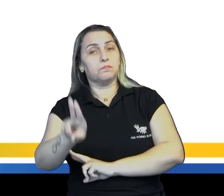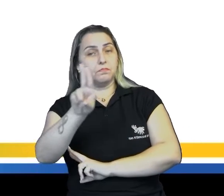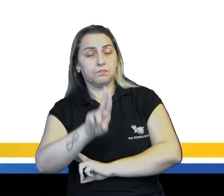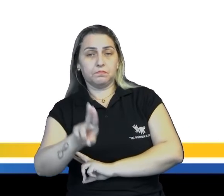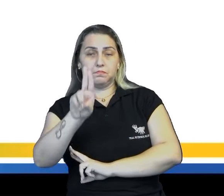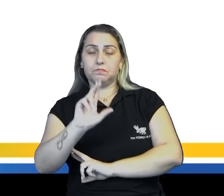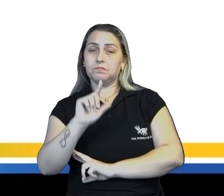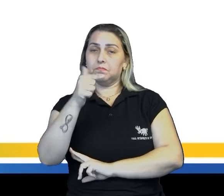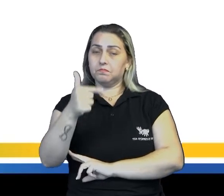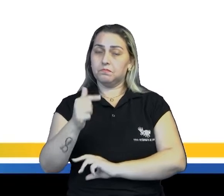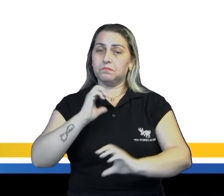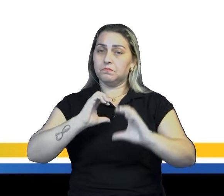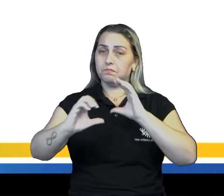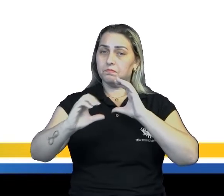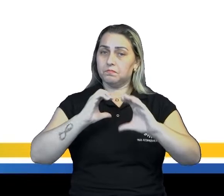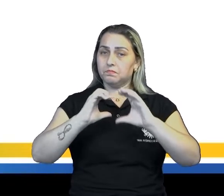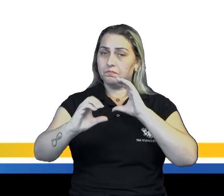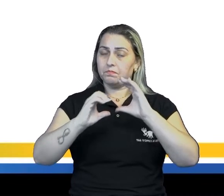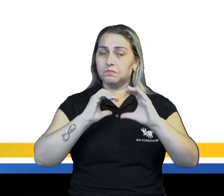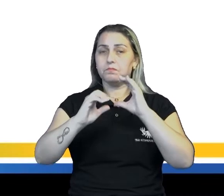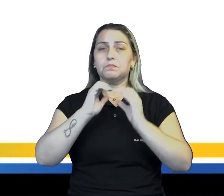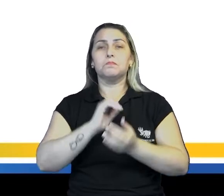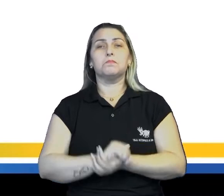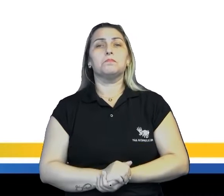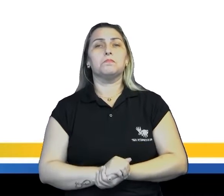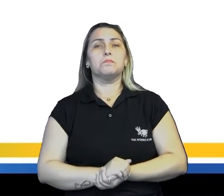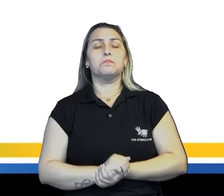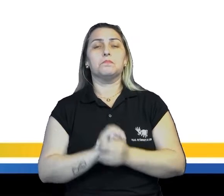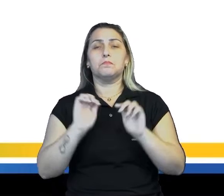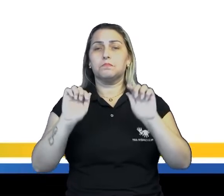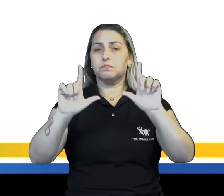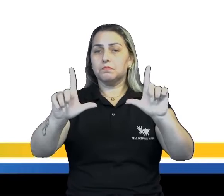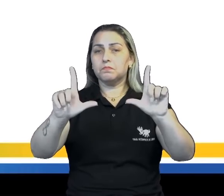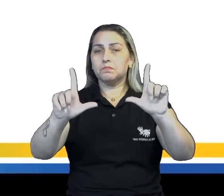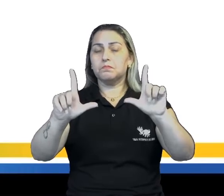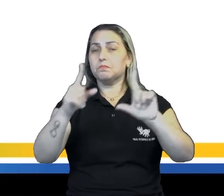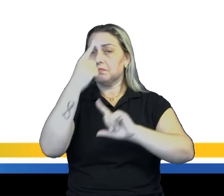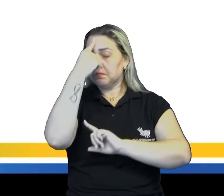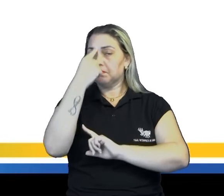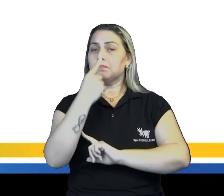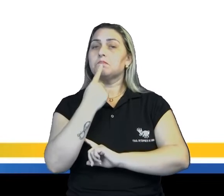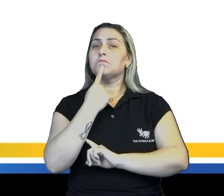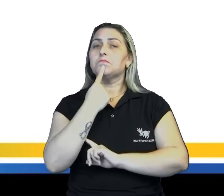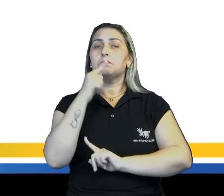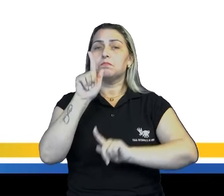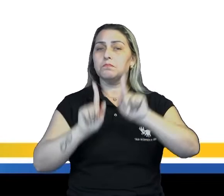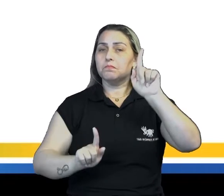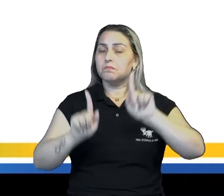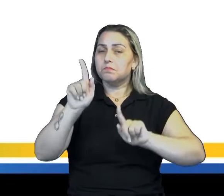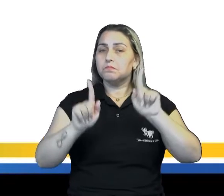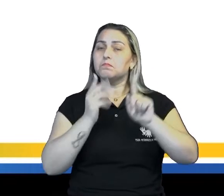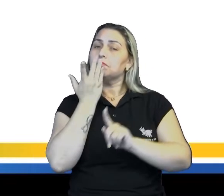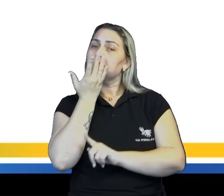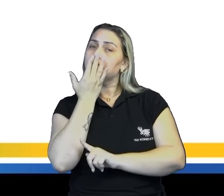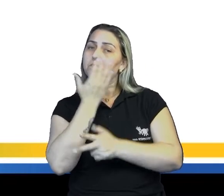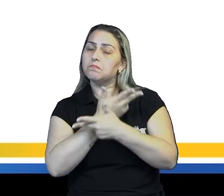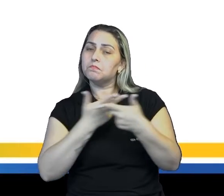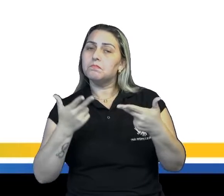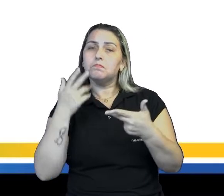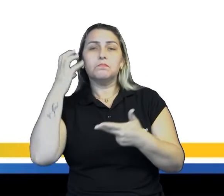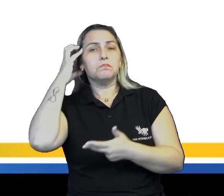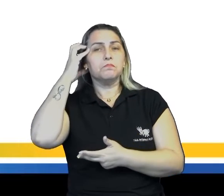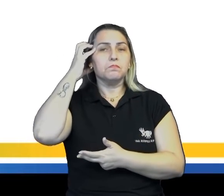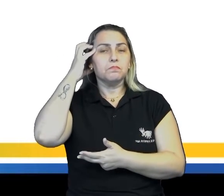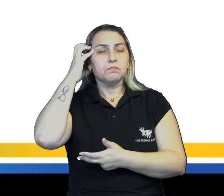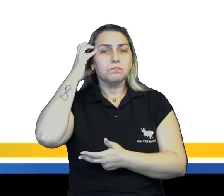de outros meios comunicativos, como placas, figuras, gestos, cores,